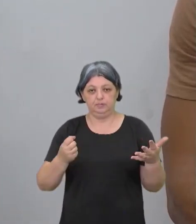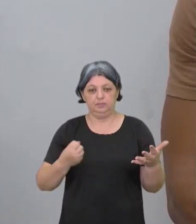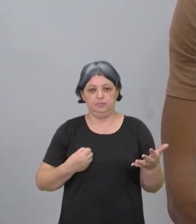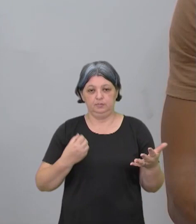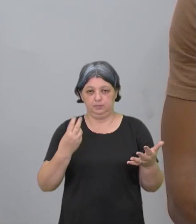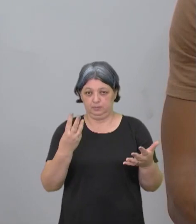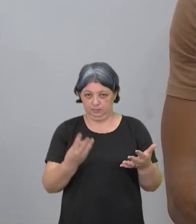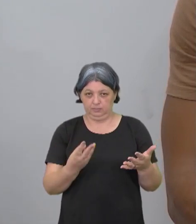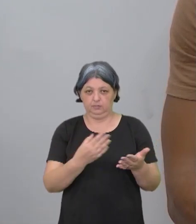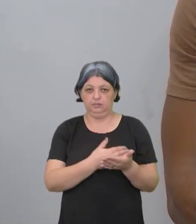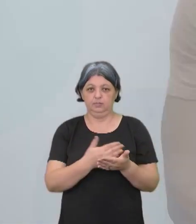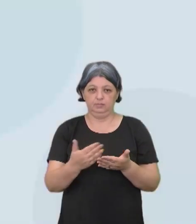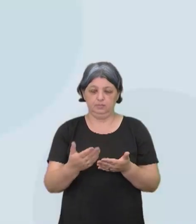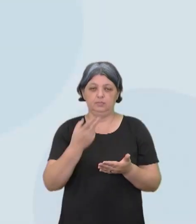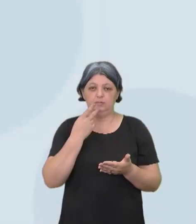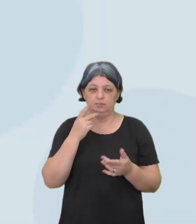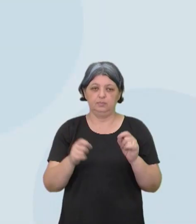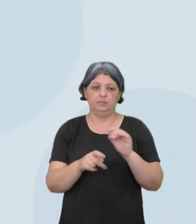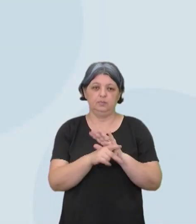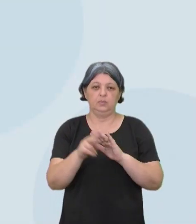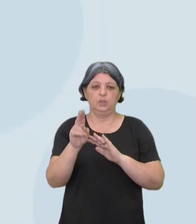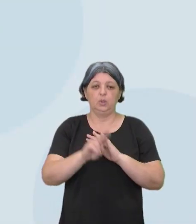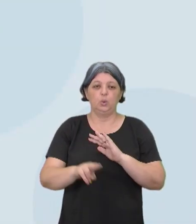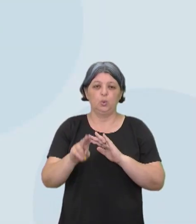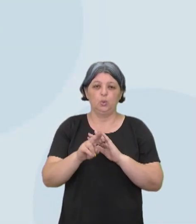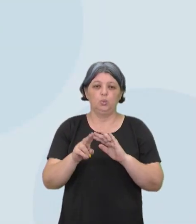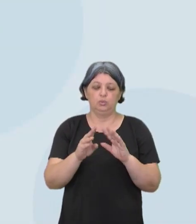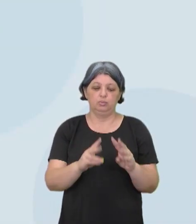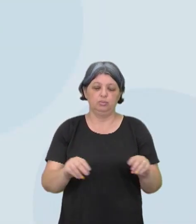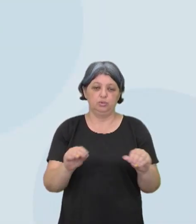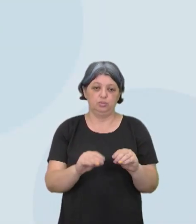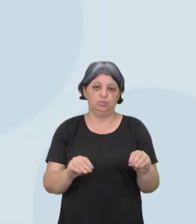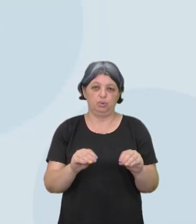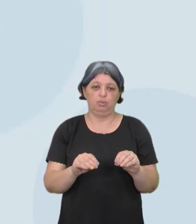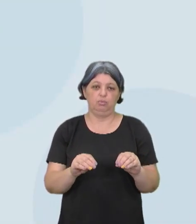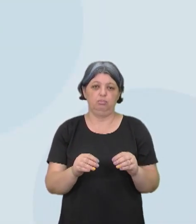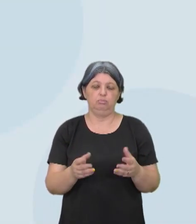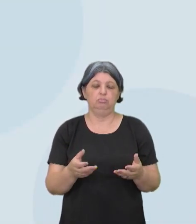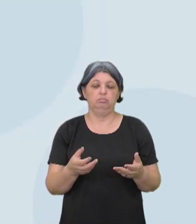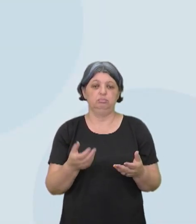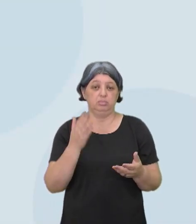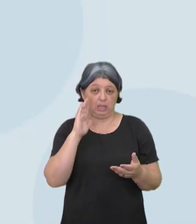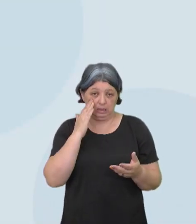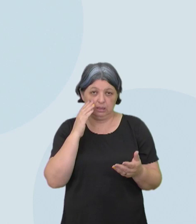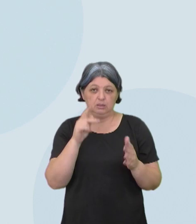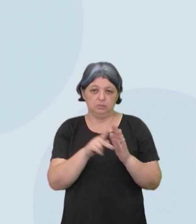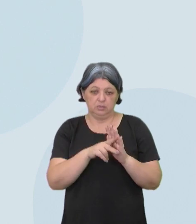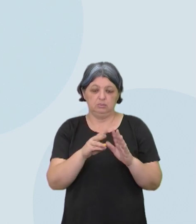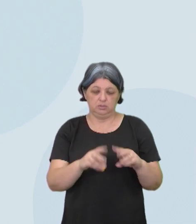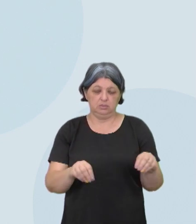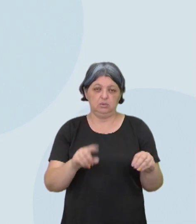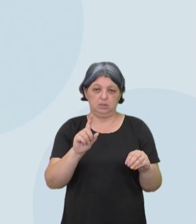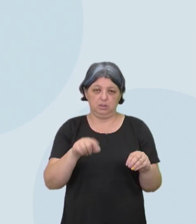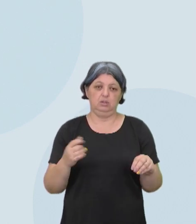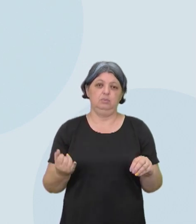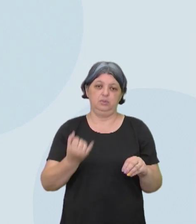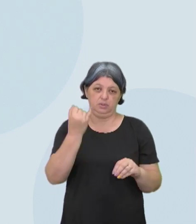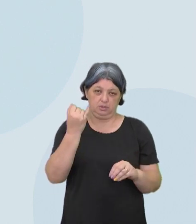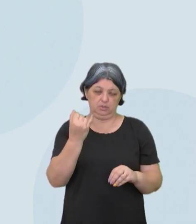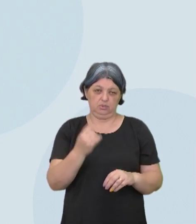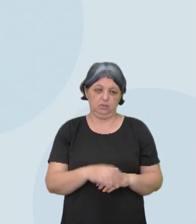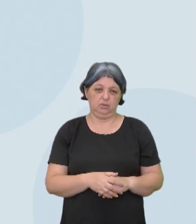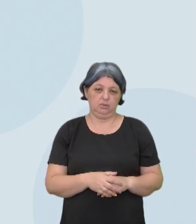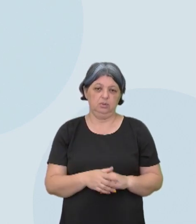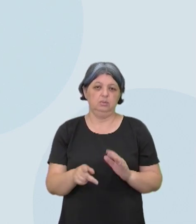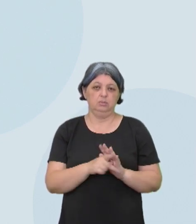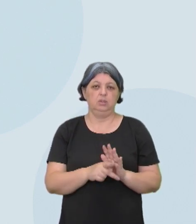gente começa a falar sobre esse uso do solo. Então, obviamente, a gente entende que o solo é parte importante, tanto da